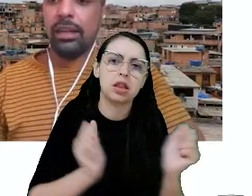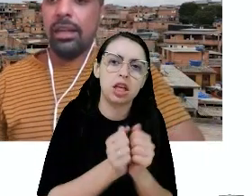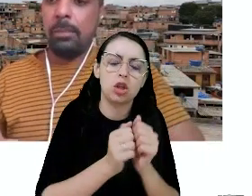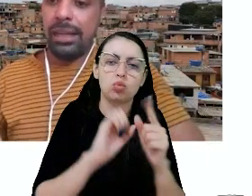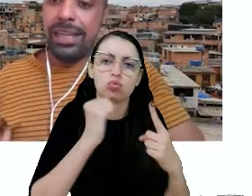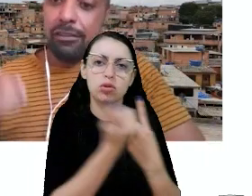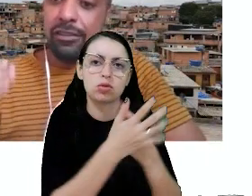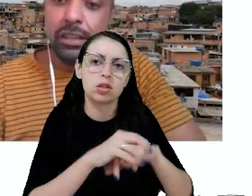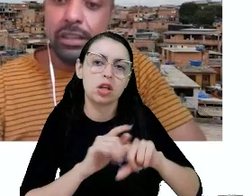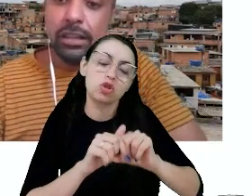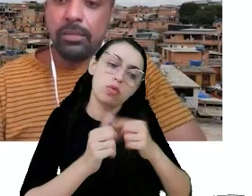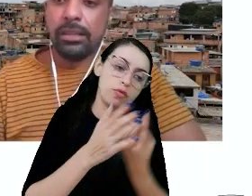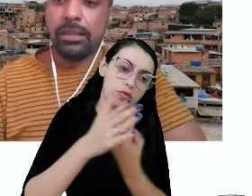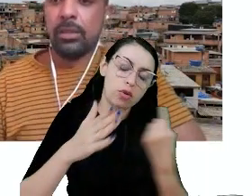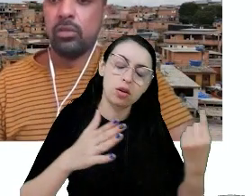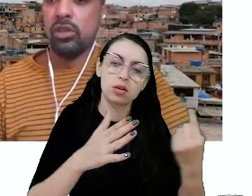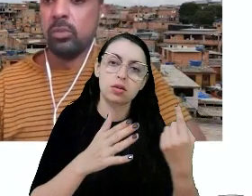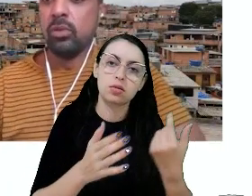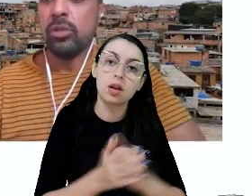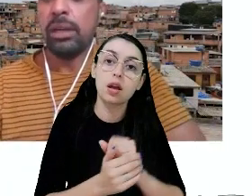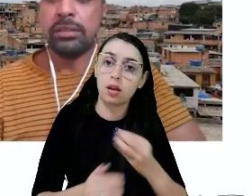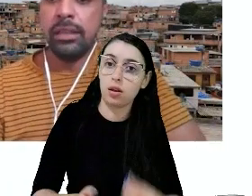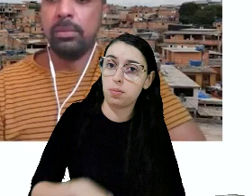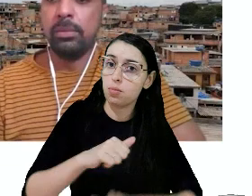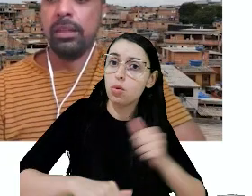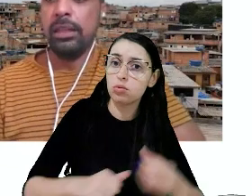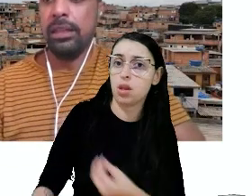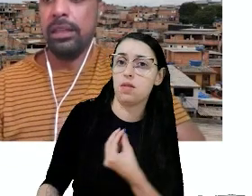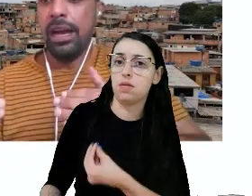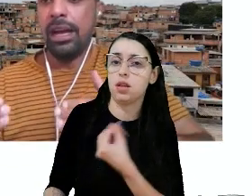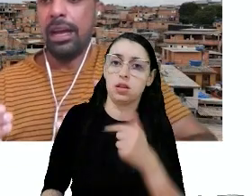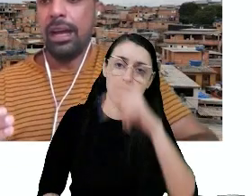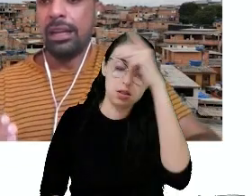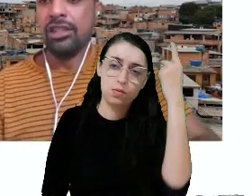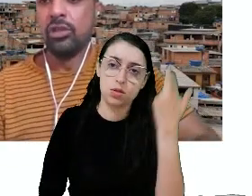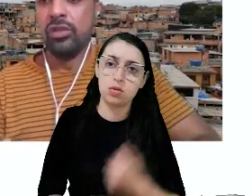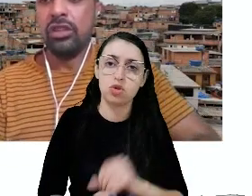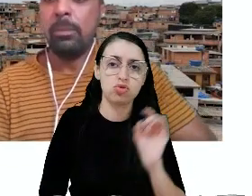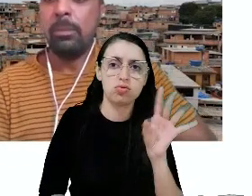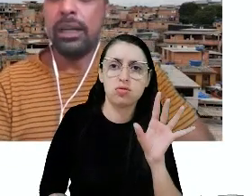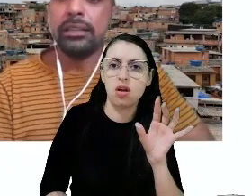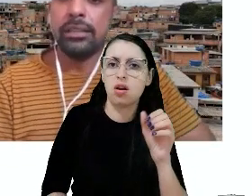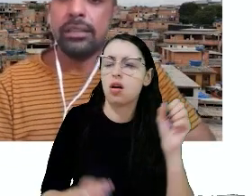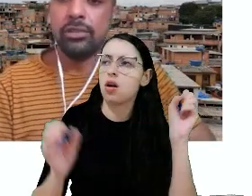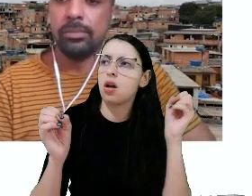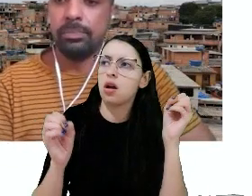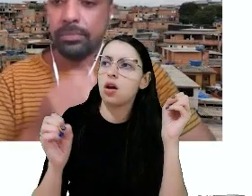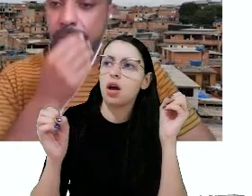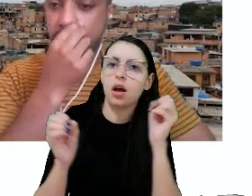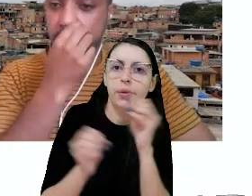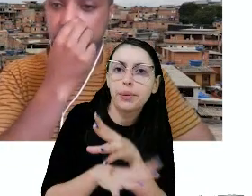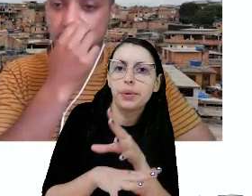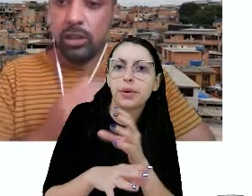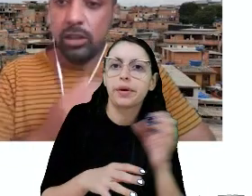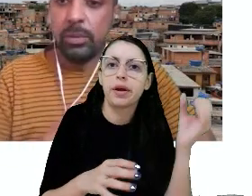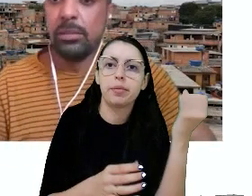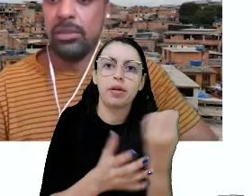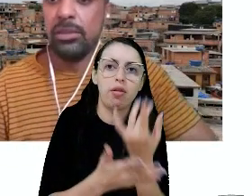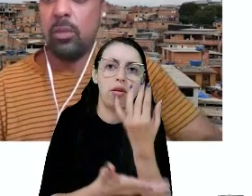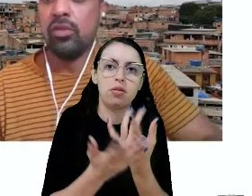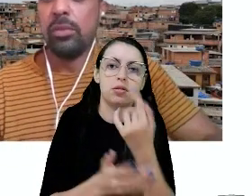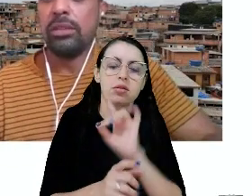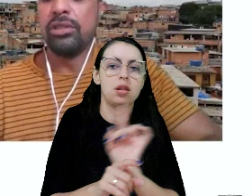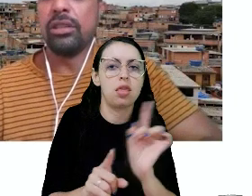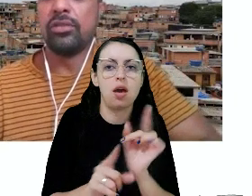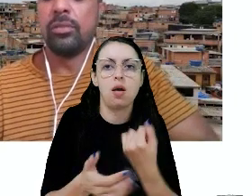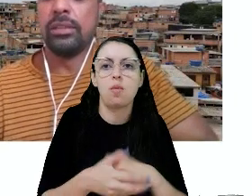fora dela, para que a vida dessas pessoas mude para sempre e a gente não fique só apagando incêndio. Nós